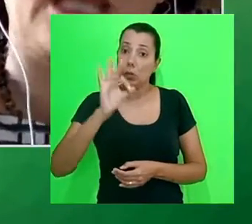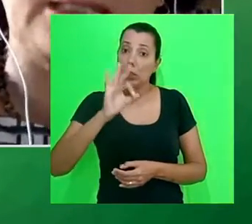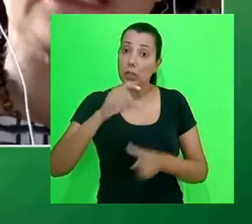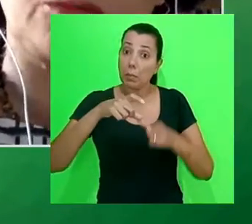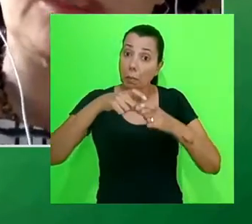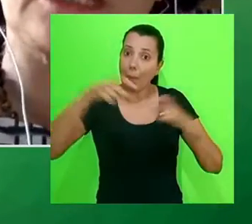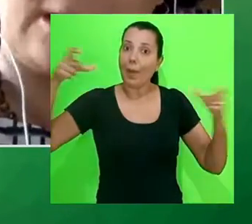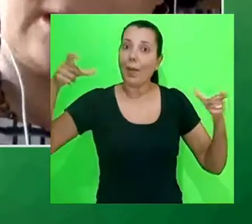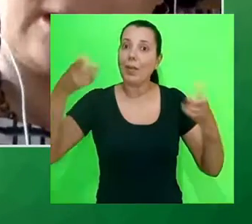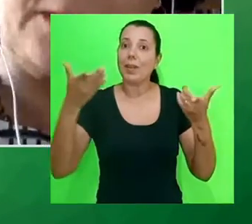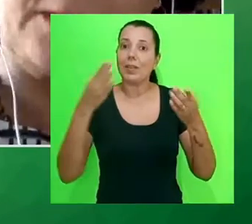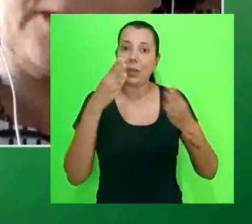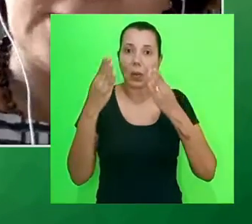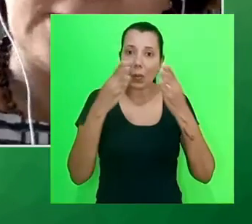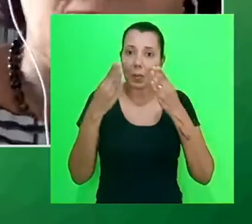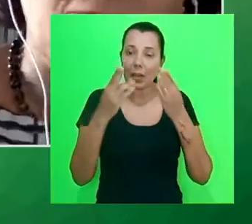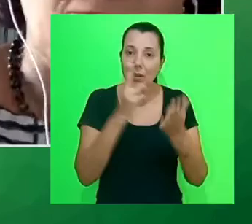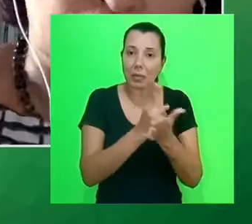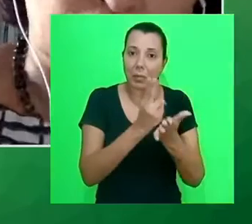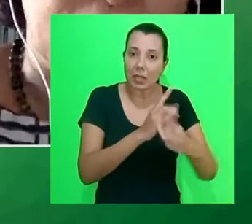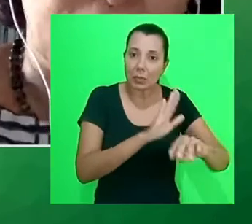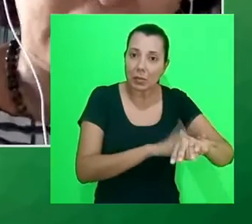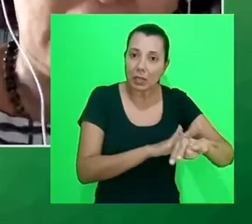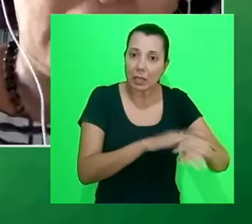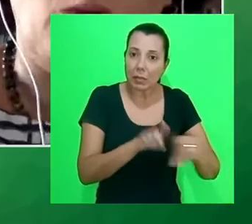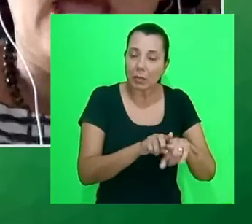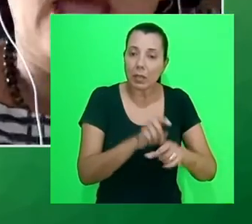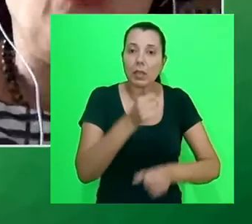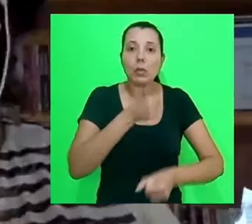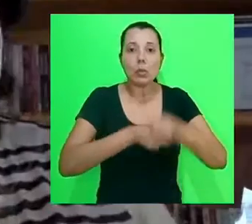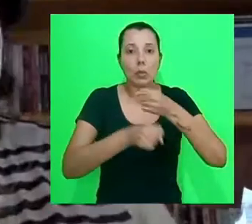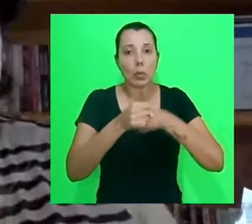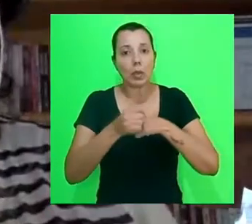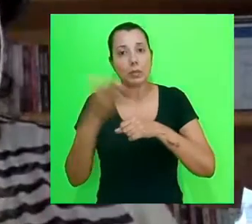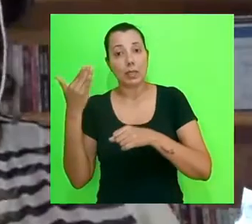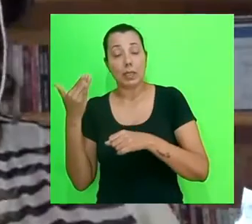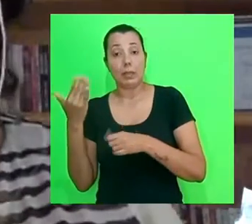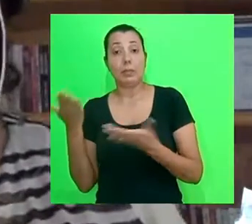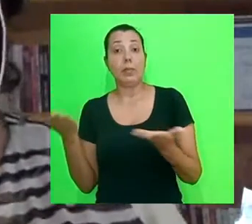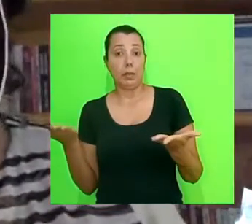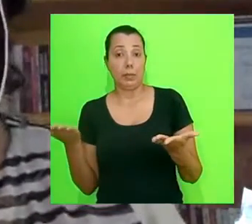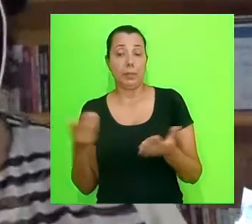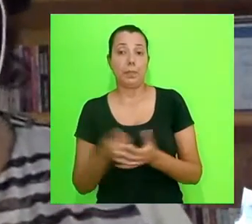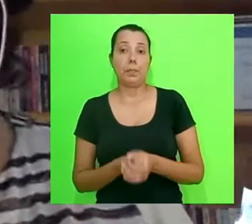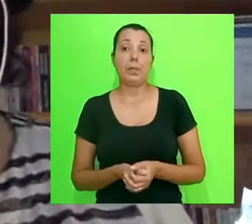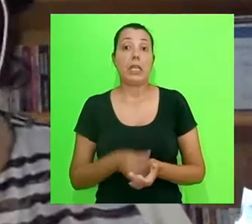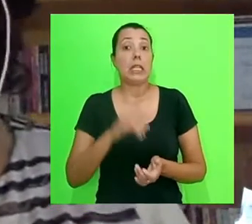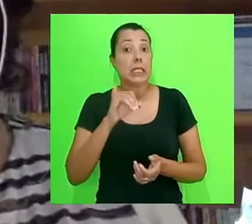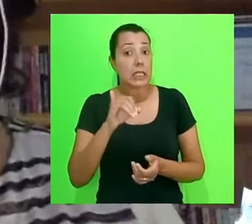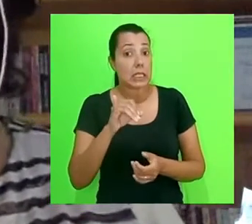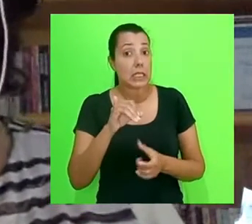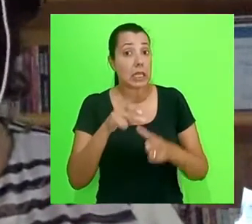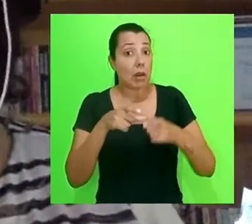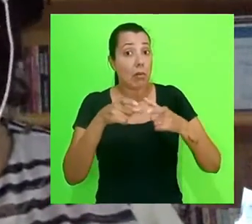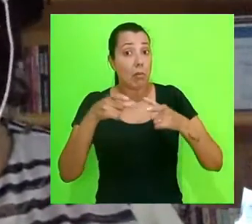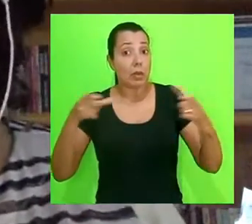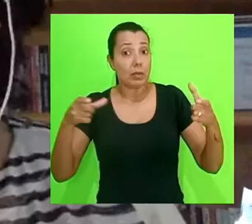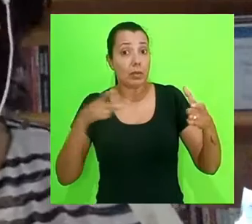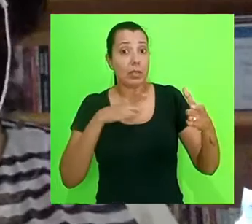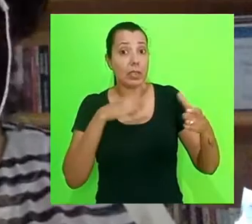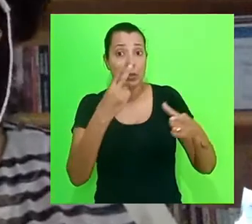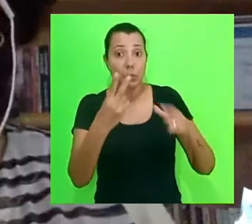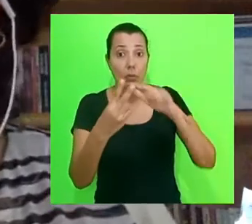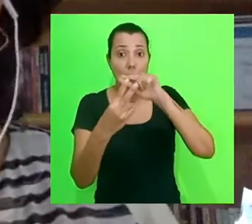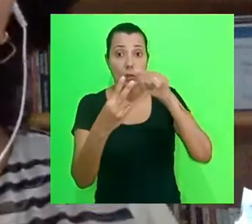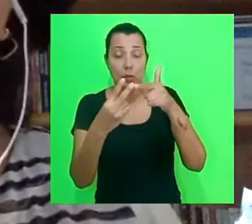temos mais mulheres denunciando. Isso é um fato, tá certo? O que nós sabemos que esse dado ainda é subnotificado,